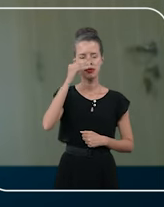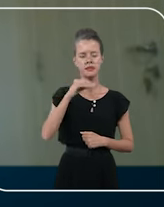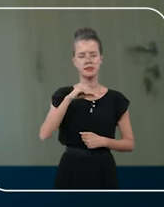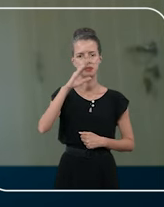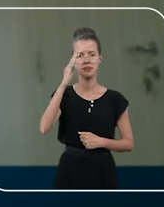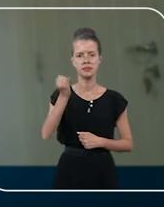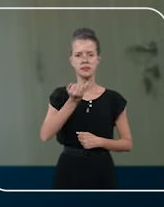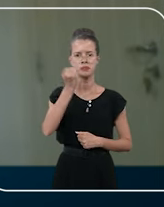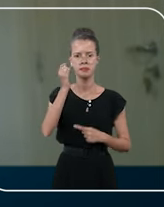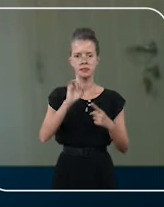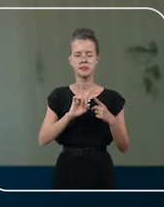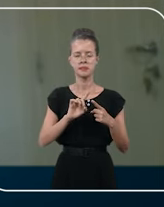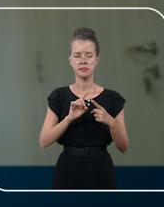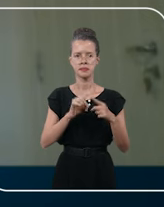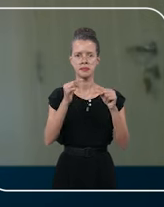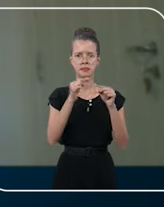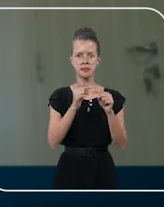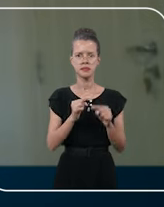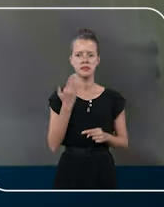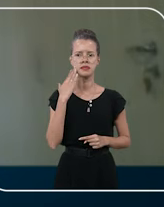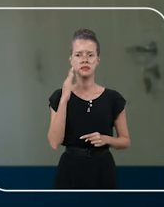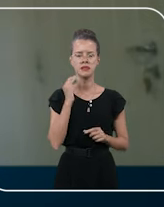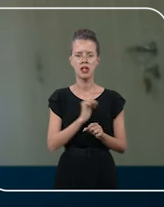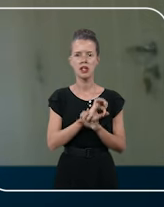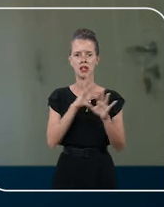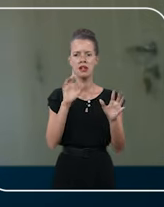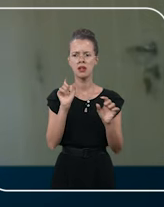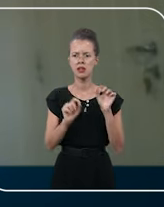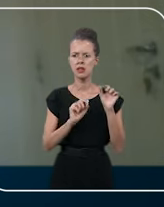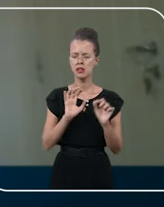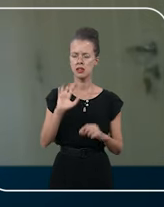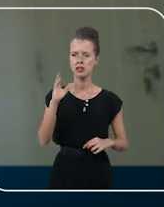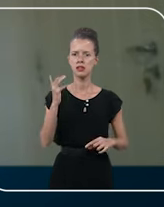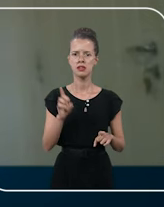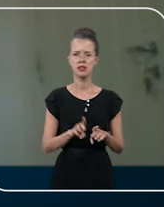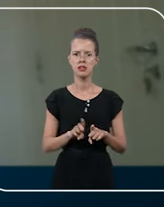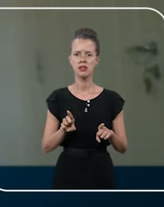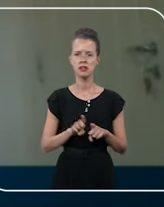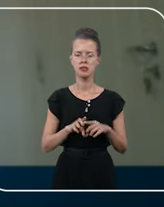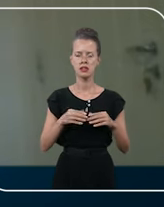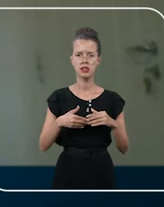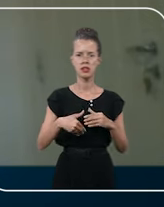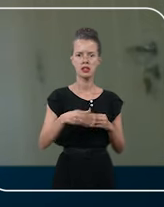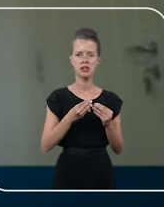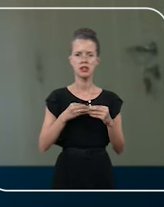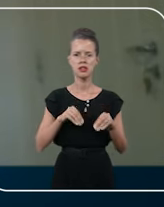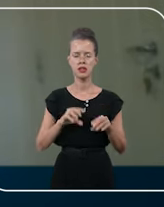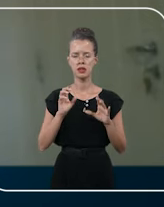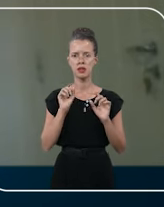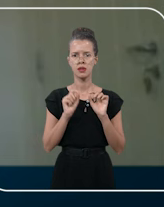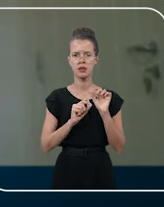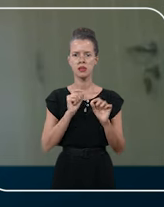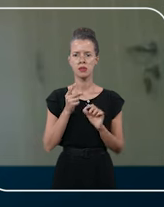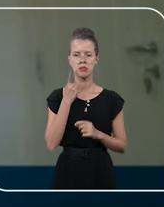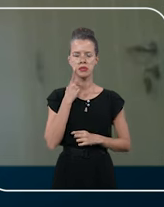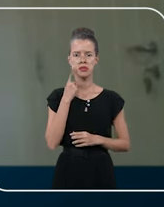de fato aconteceu e entender ali a extensão dos danos para ver o que pode ser